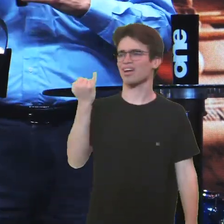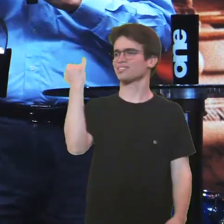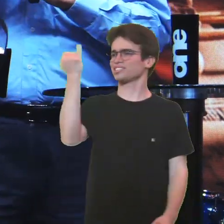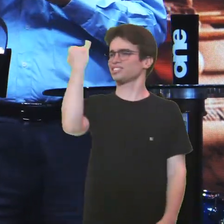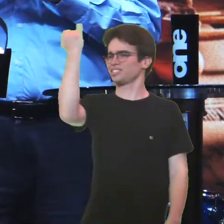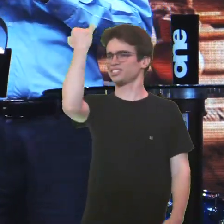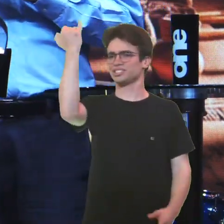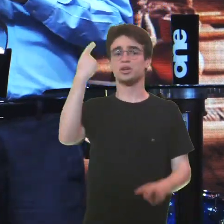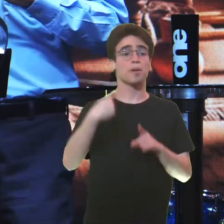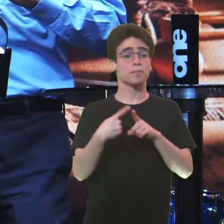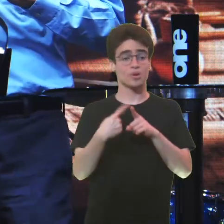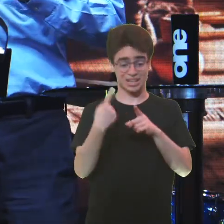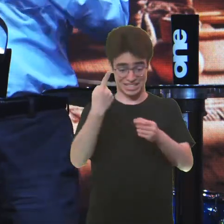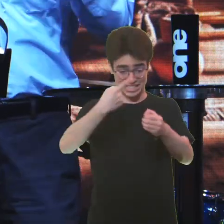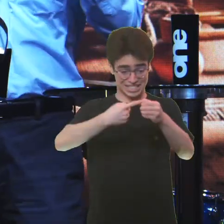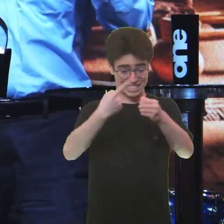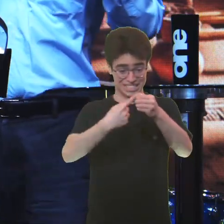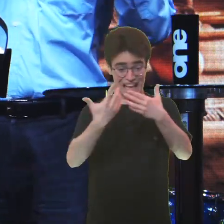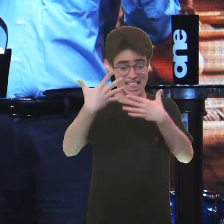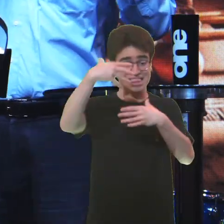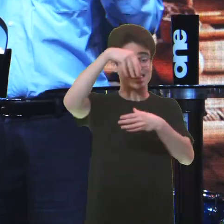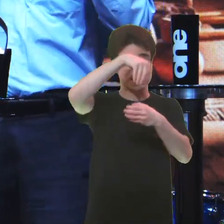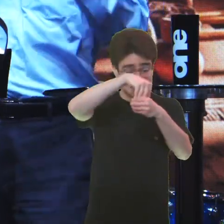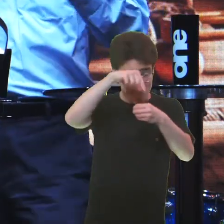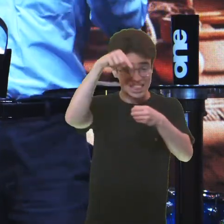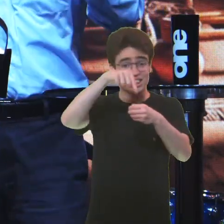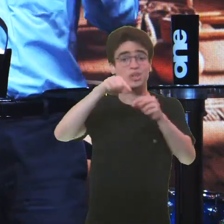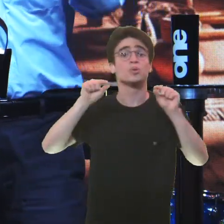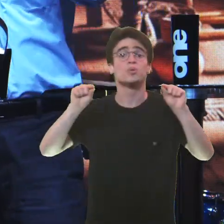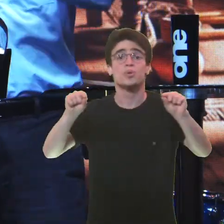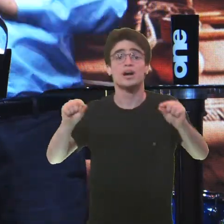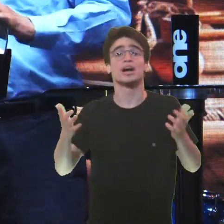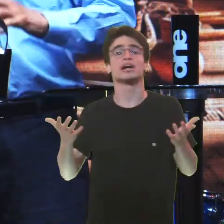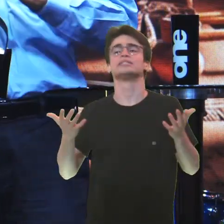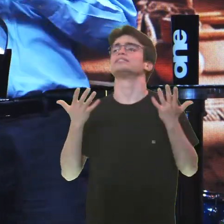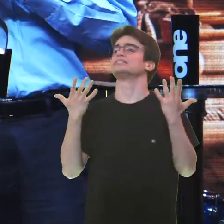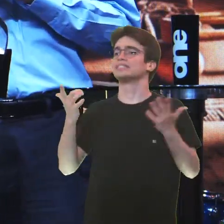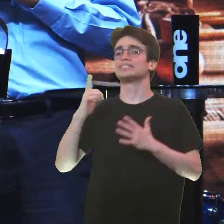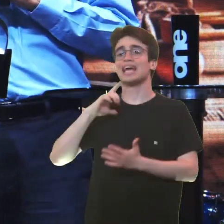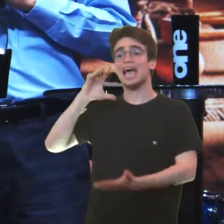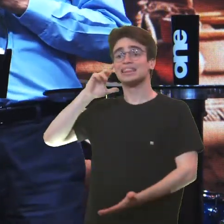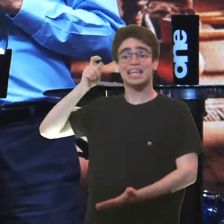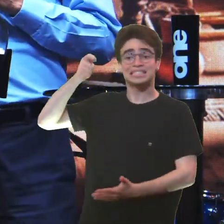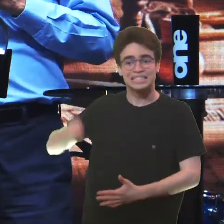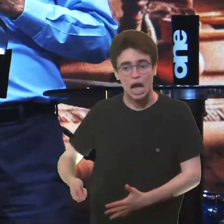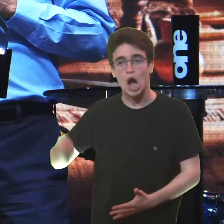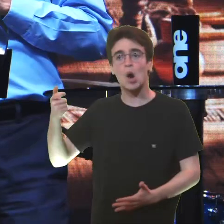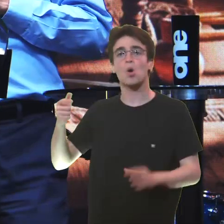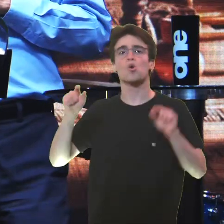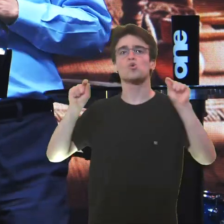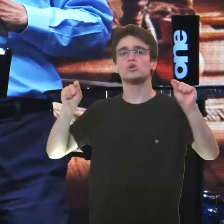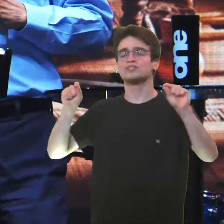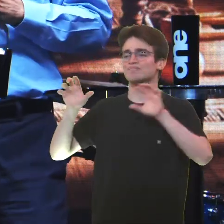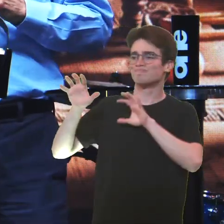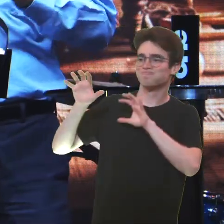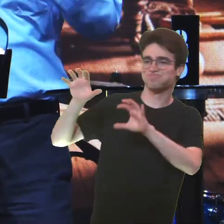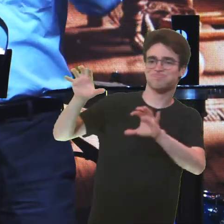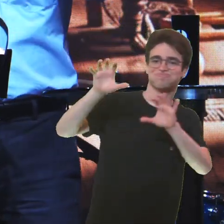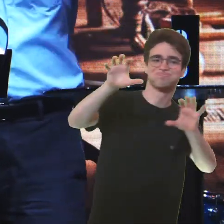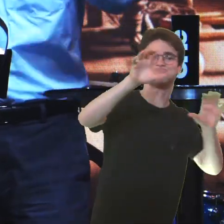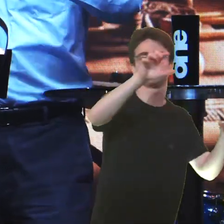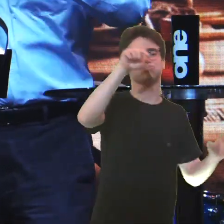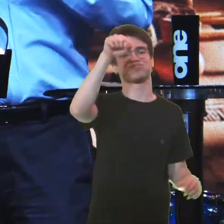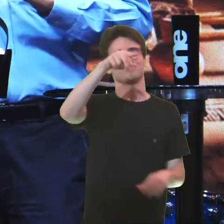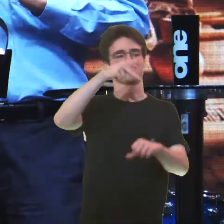que nas cidades se toman las decisiones que afectan al país. são tomadas as decisões que afetam o país.